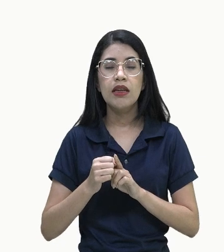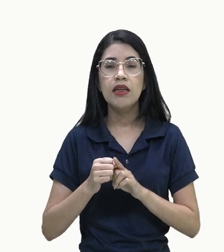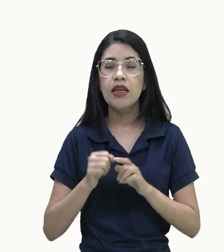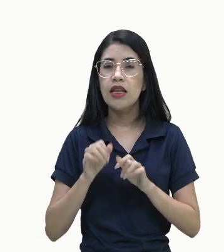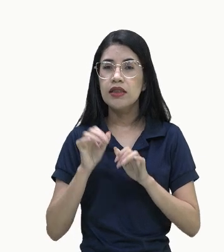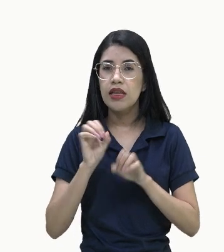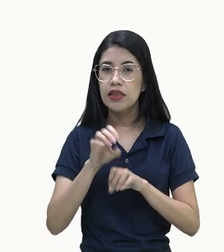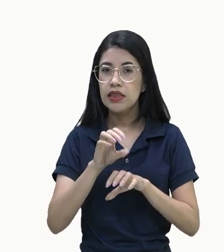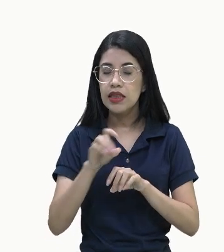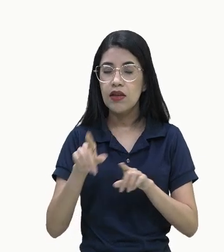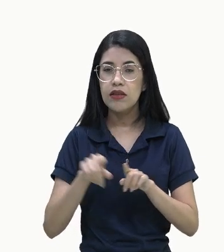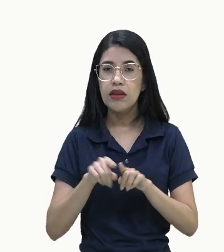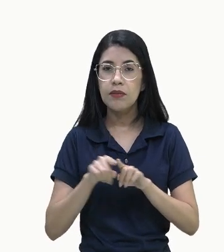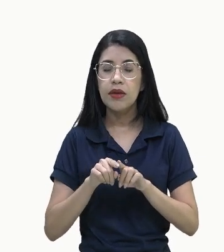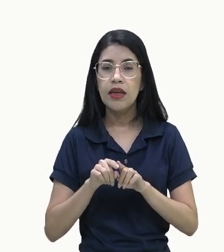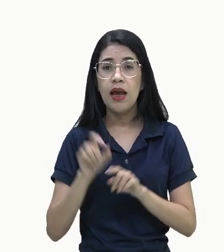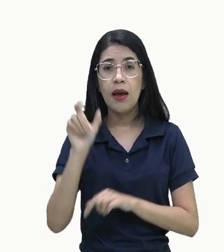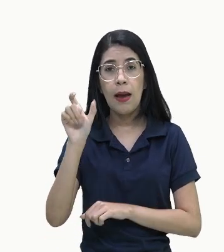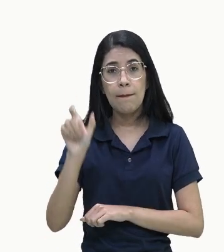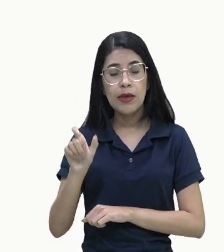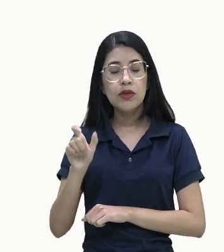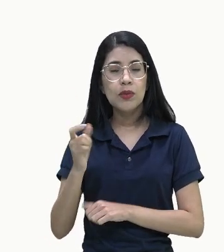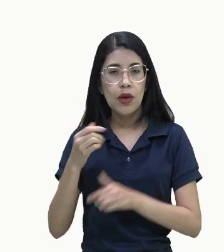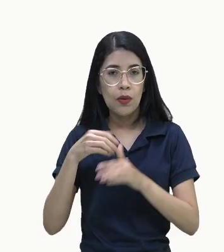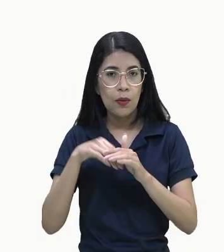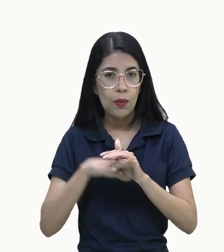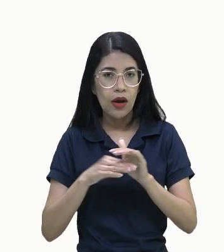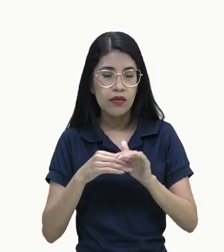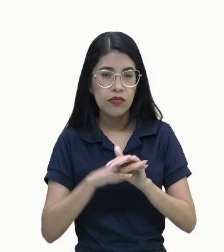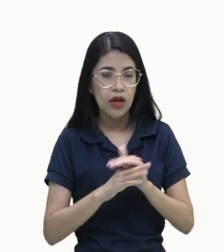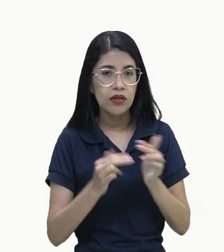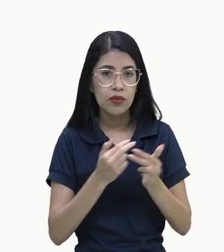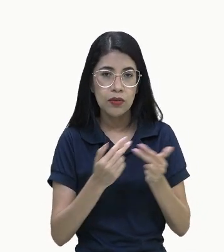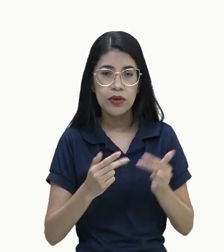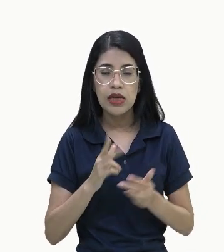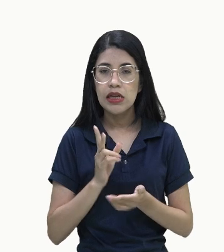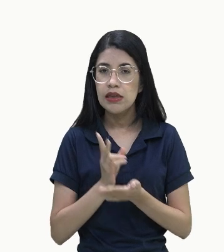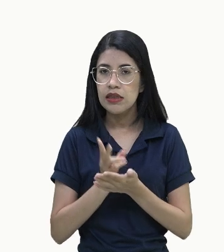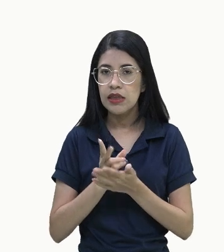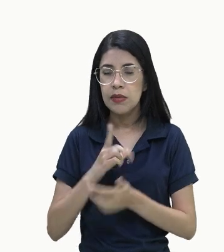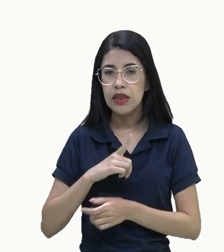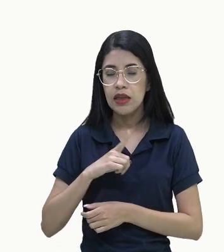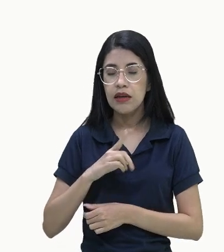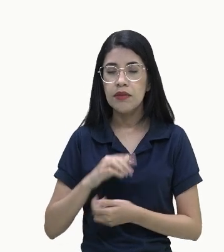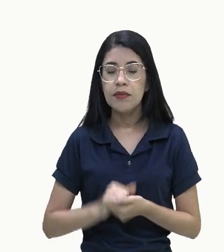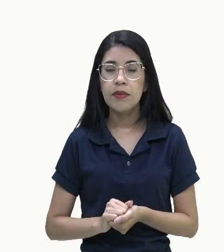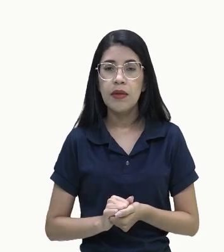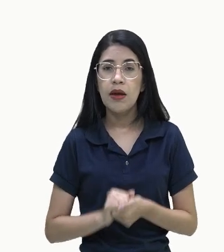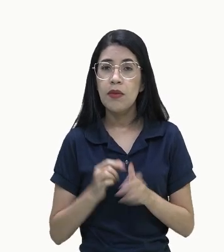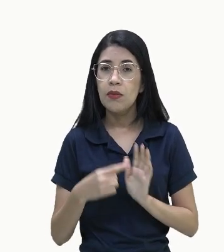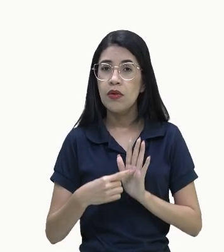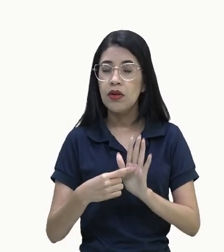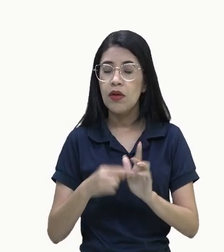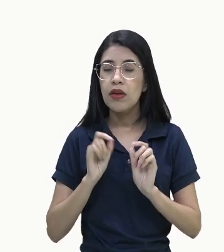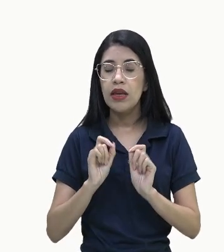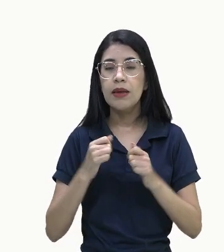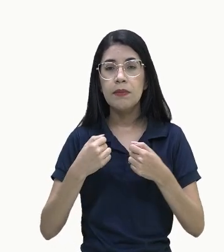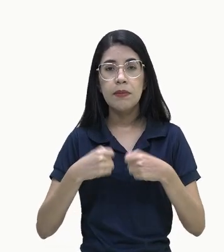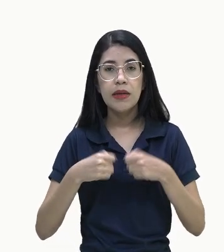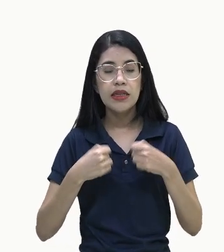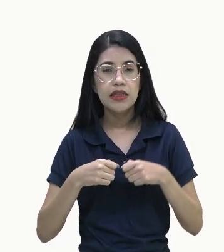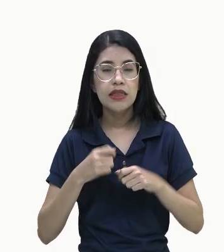Essa fala, né? Quem guarda sempre tem. Justamente para demonstrar e para reafirmar a necessidade de